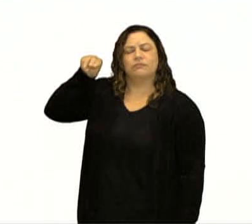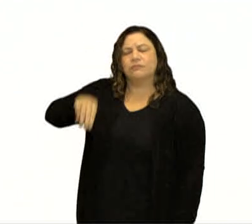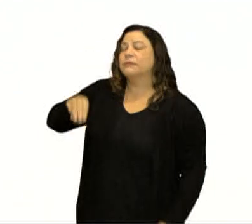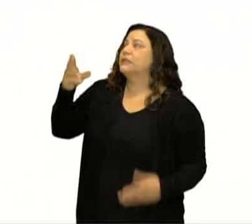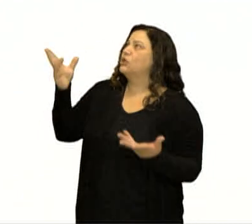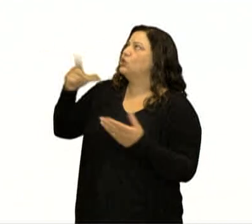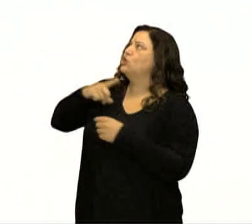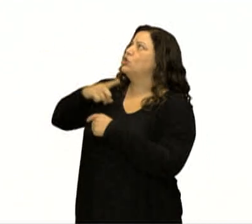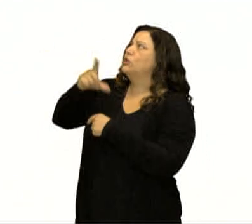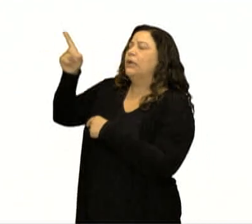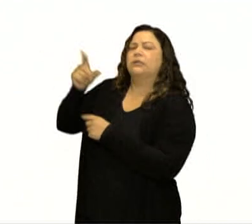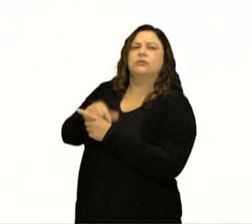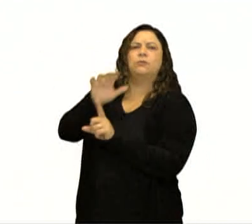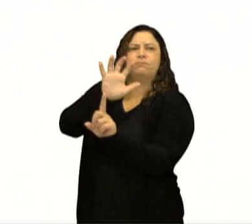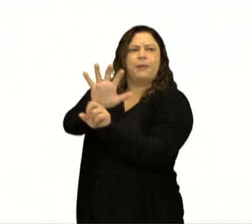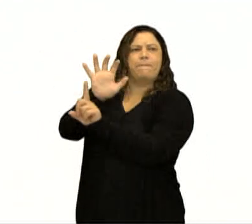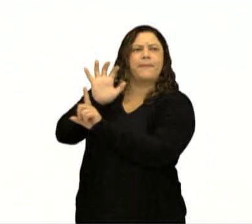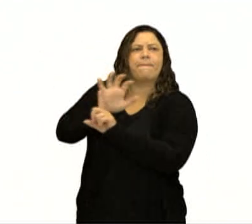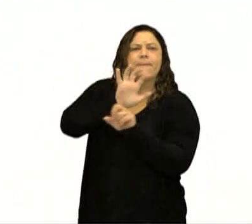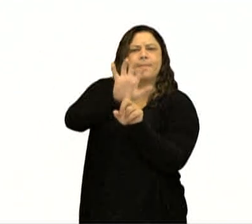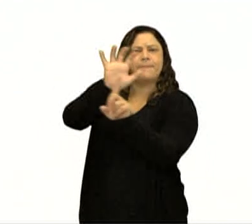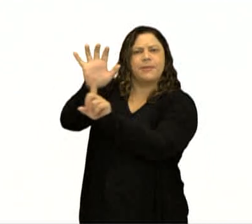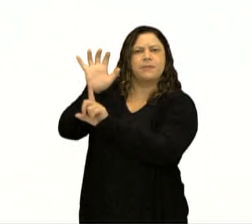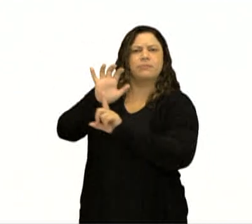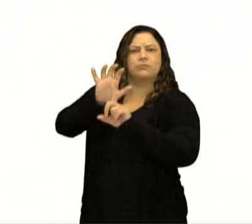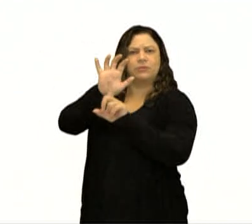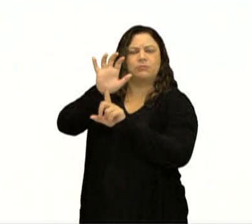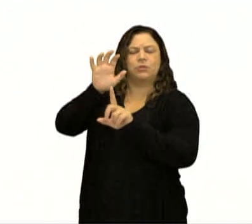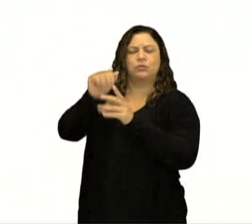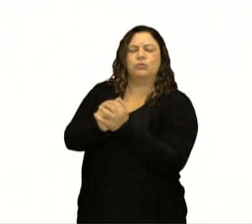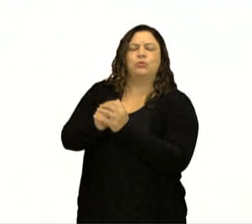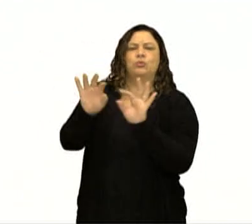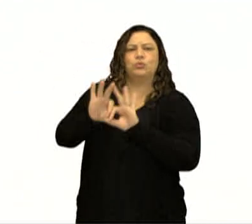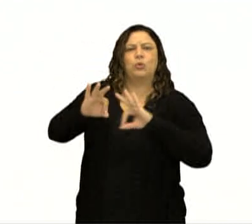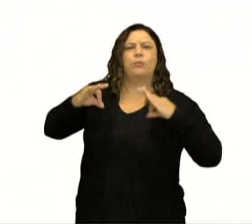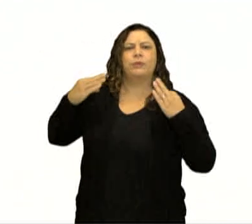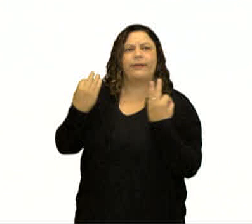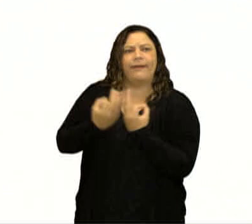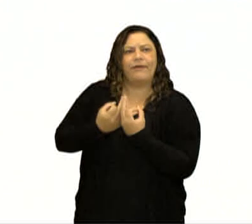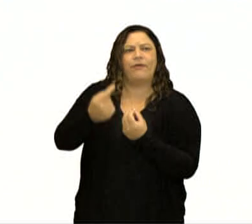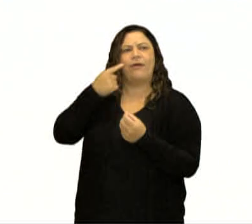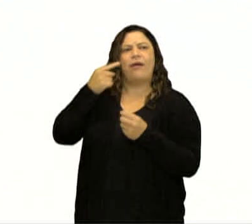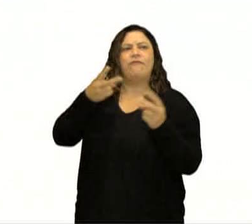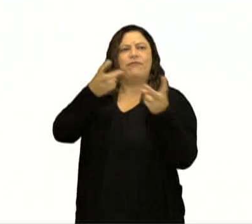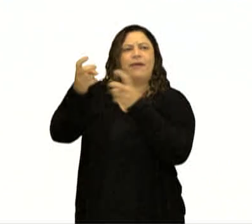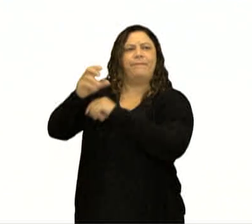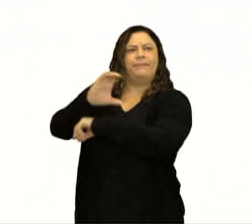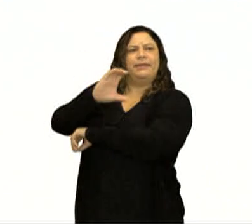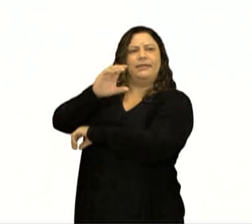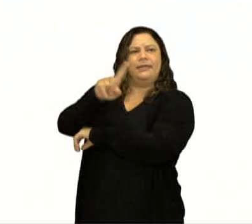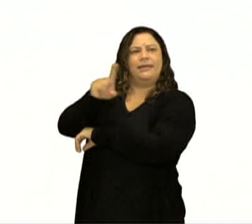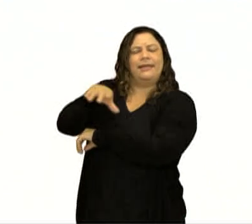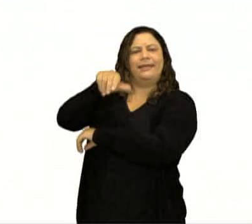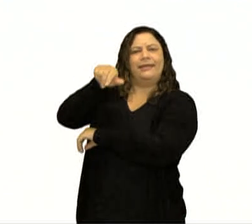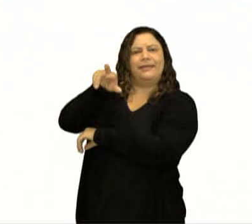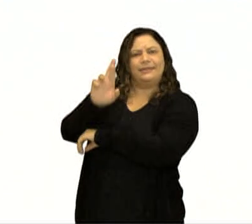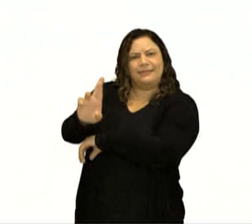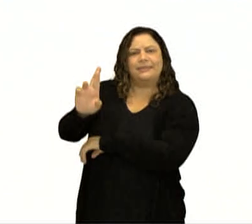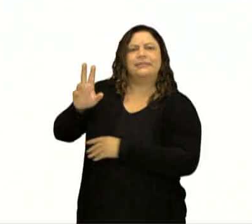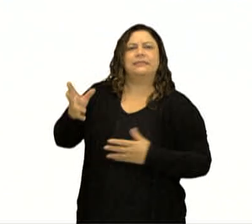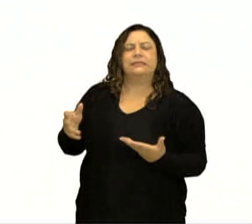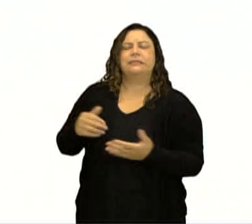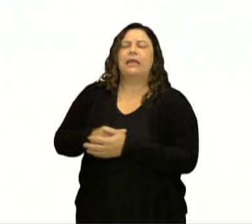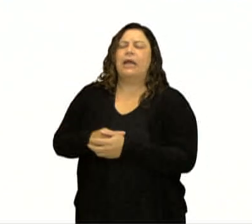exercia uma forte influência sobre a família do czar Nicolau II. Isso porque ele foi